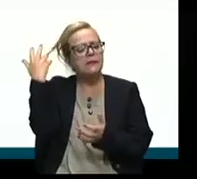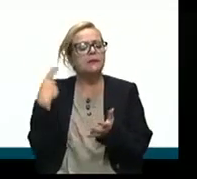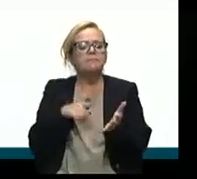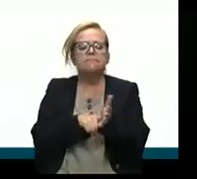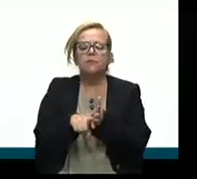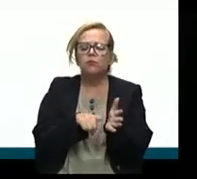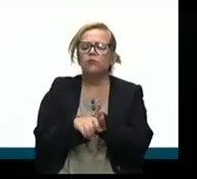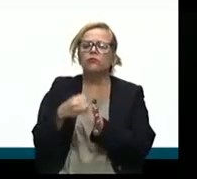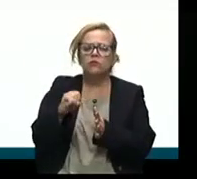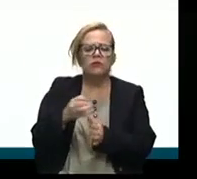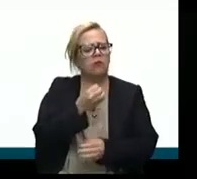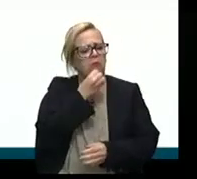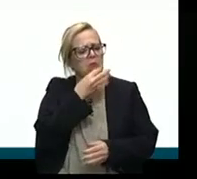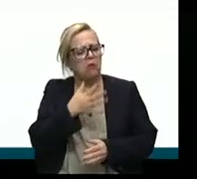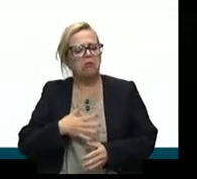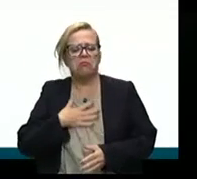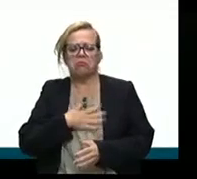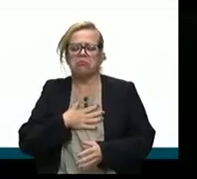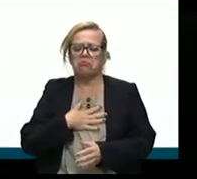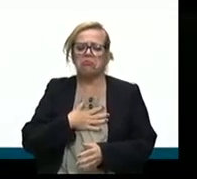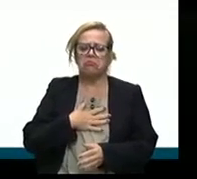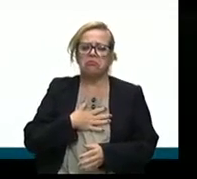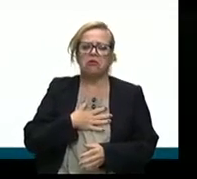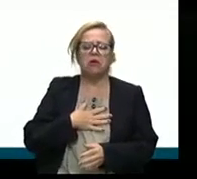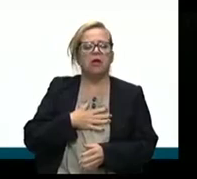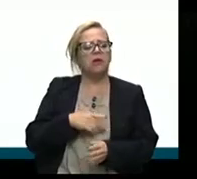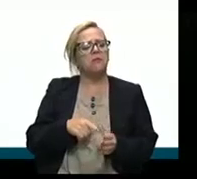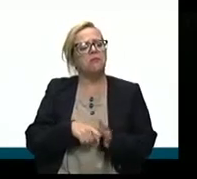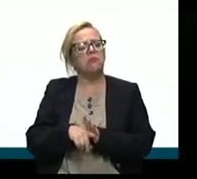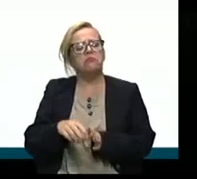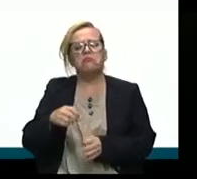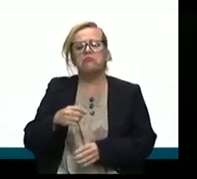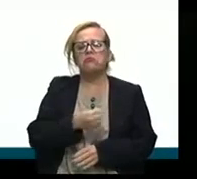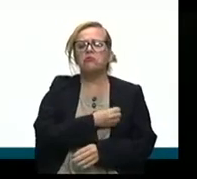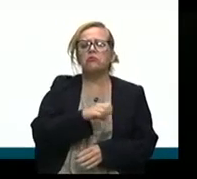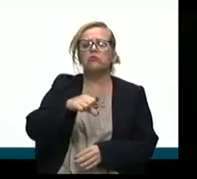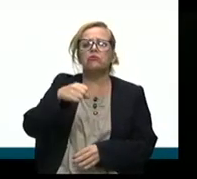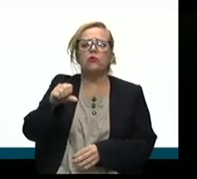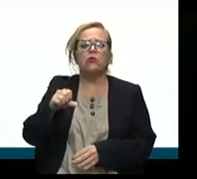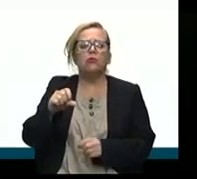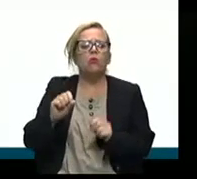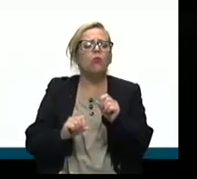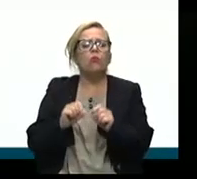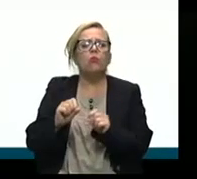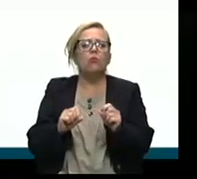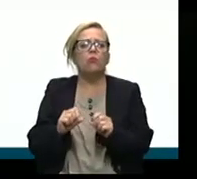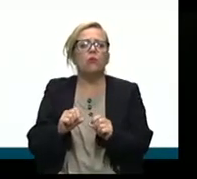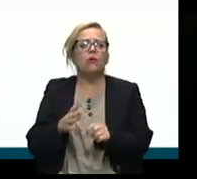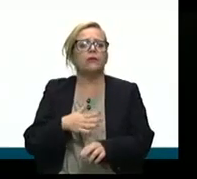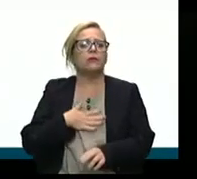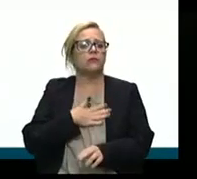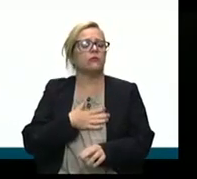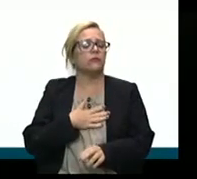relação à remuneração com pontuação 9, avaliará com qual pontuação